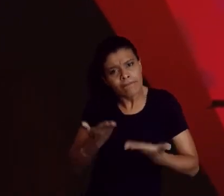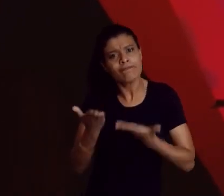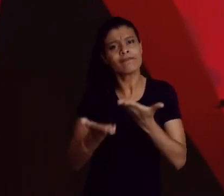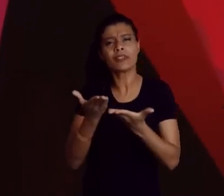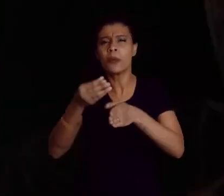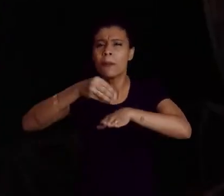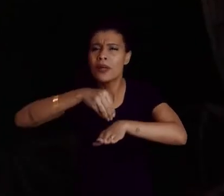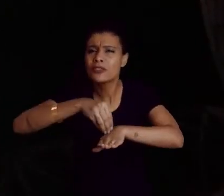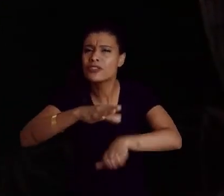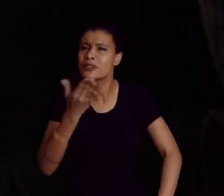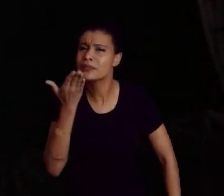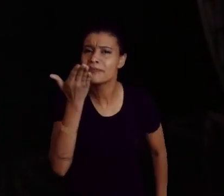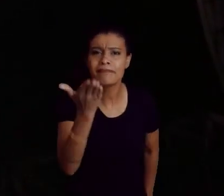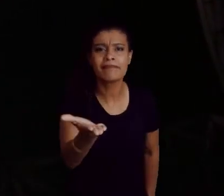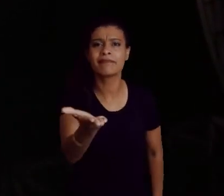Uma dica para você,